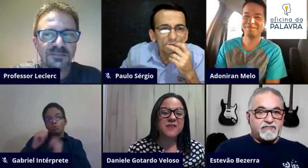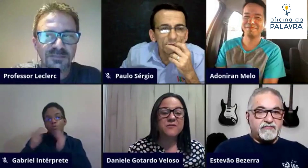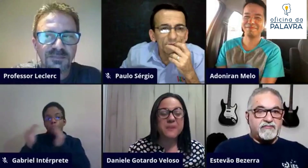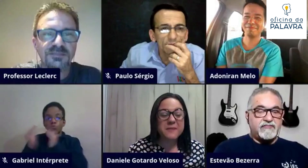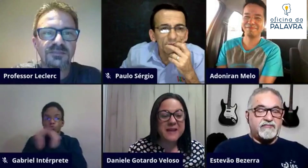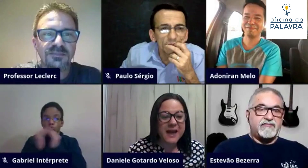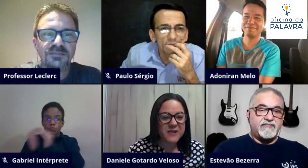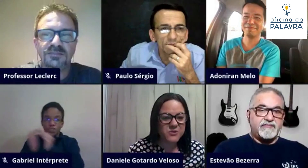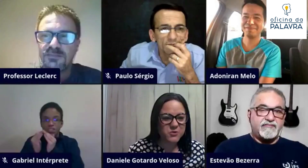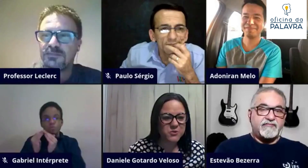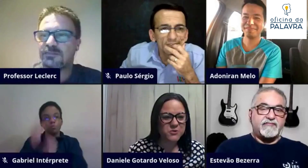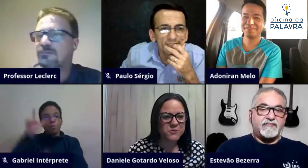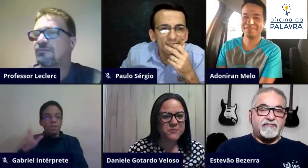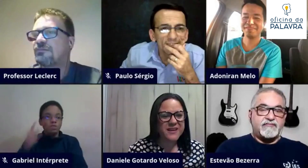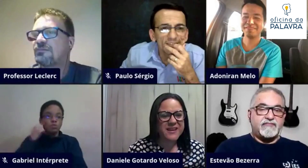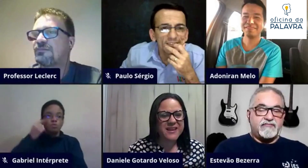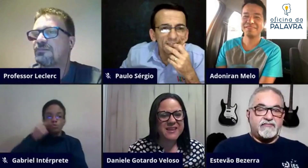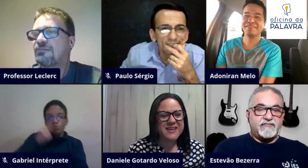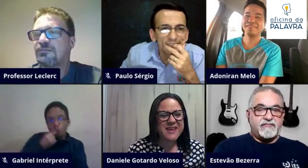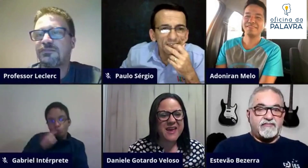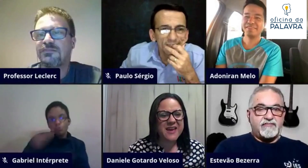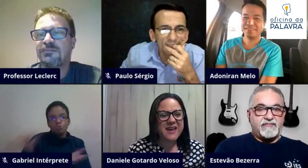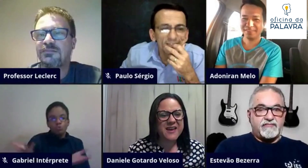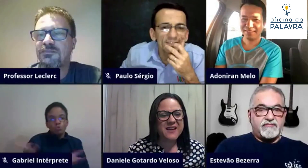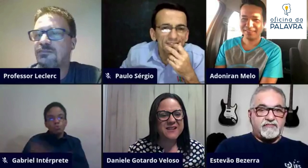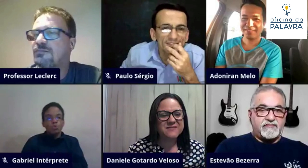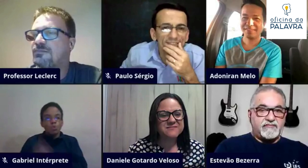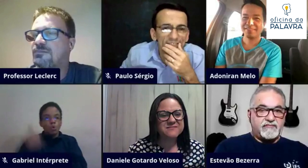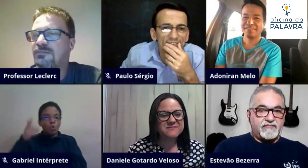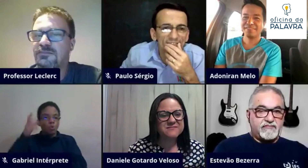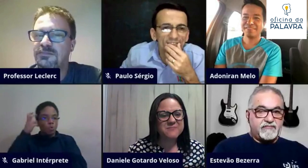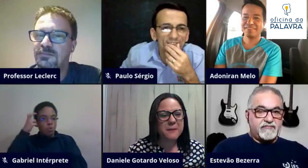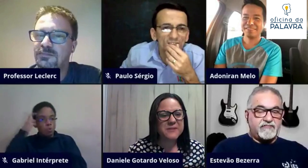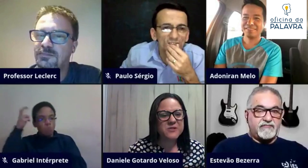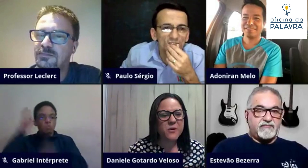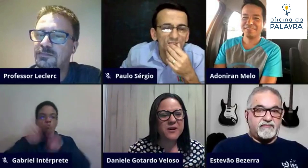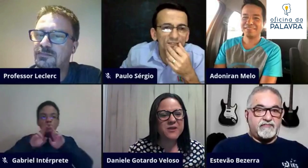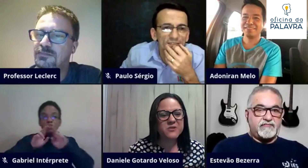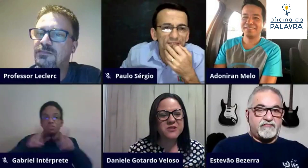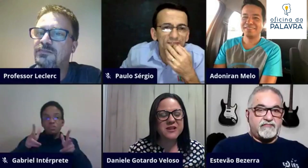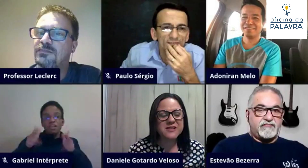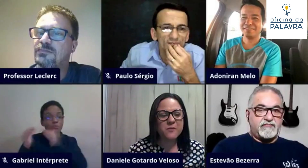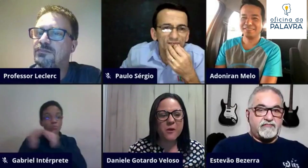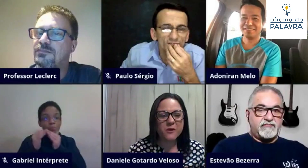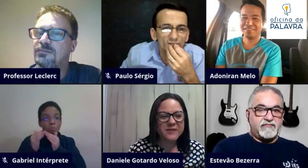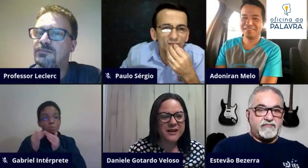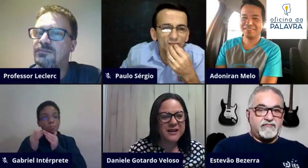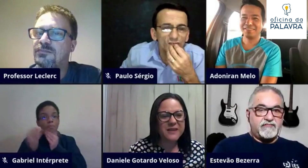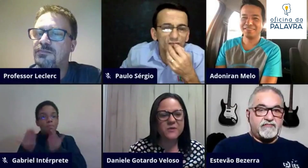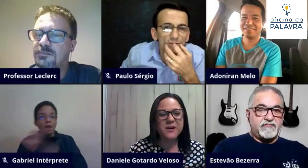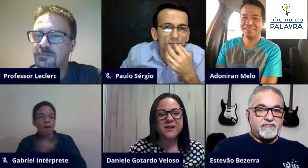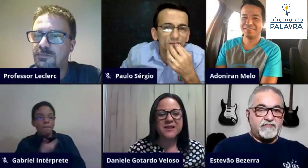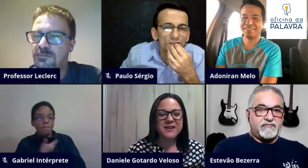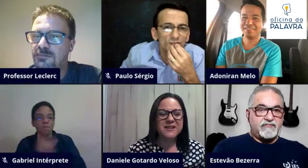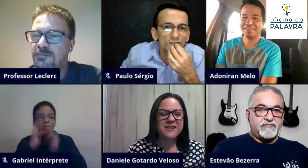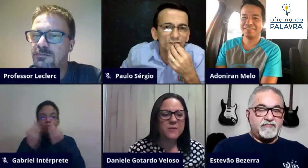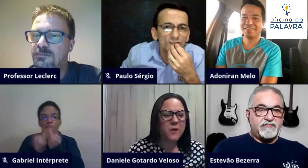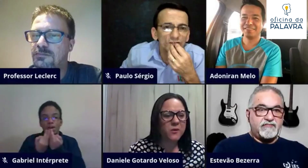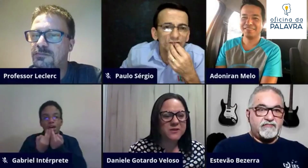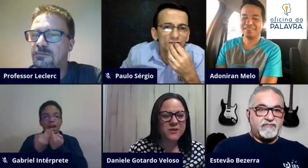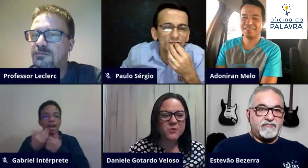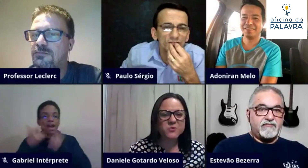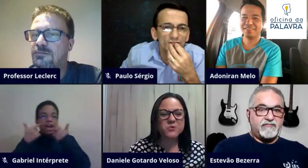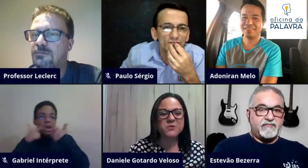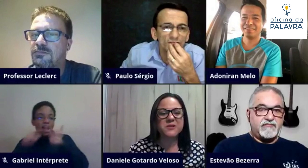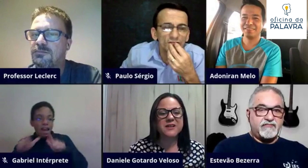você tem um familiar surdo, e é uma pessoa que utiliza uma outra língua, que tem